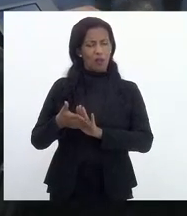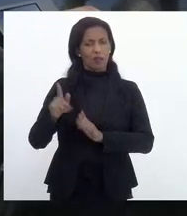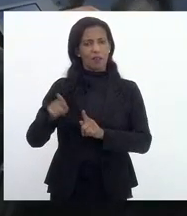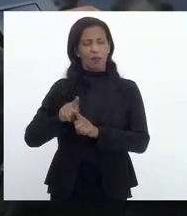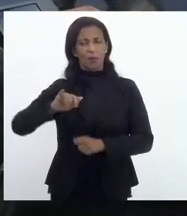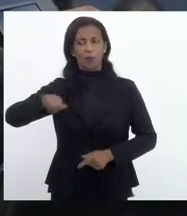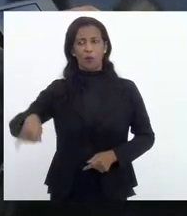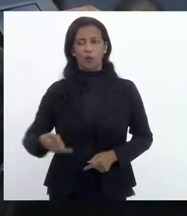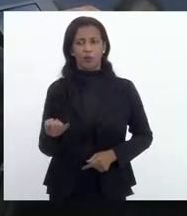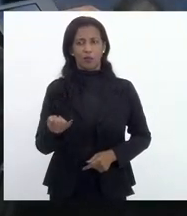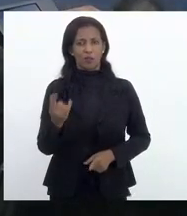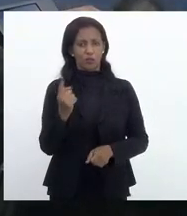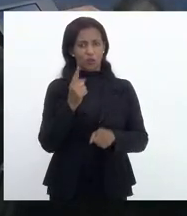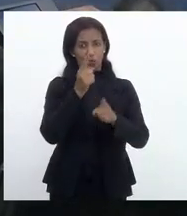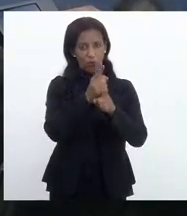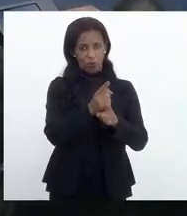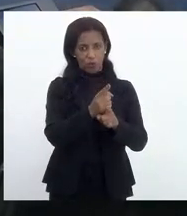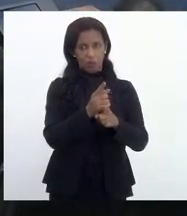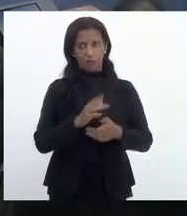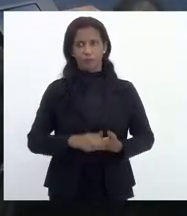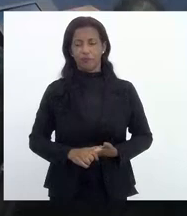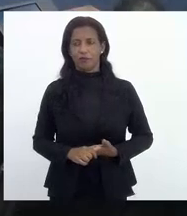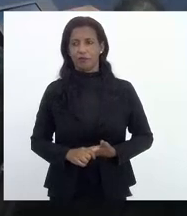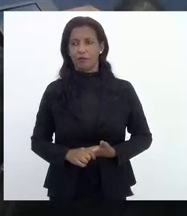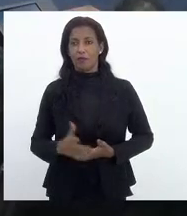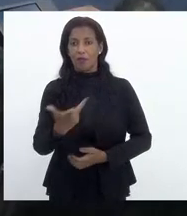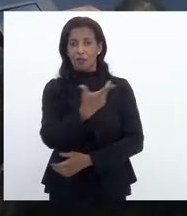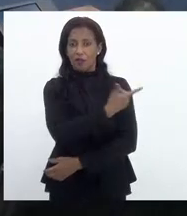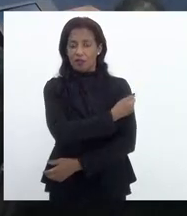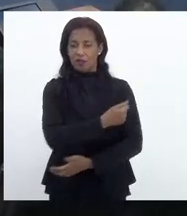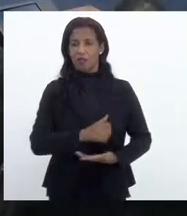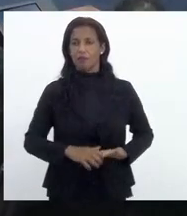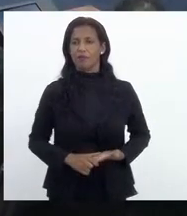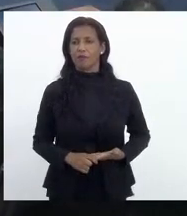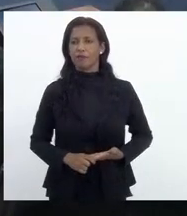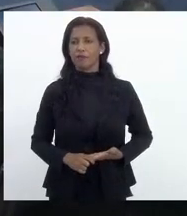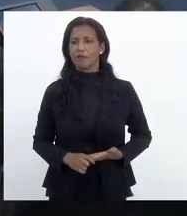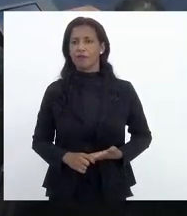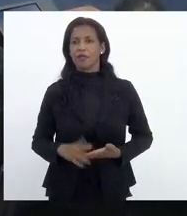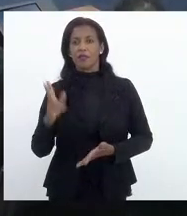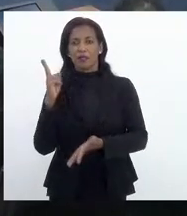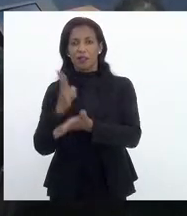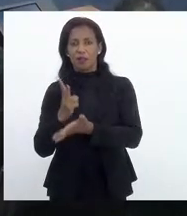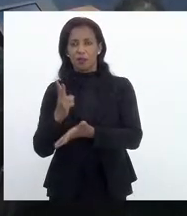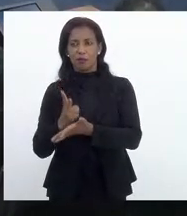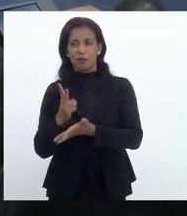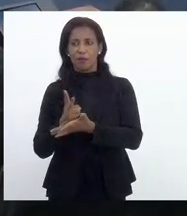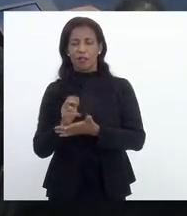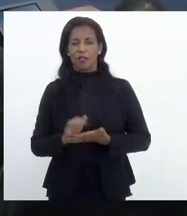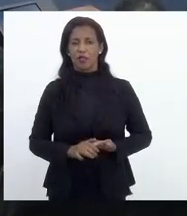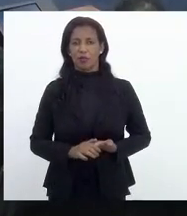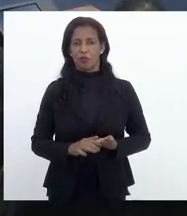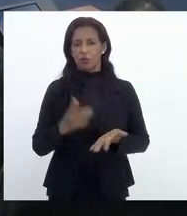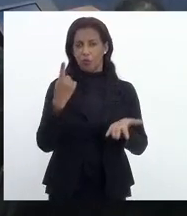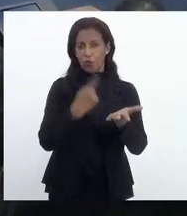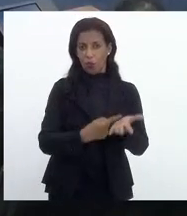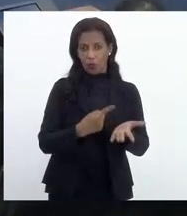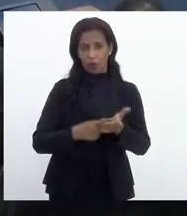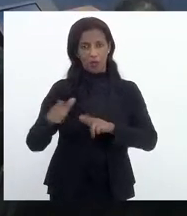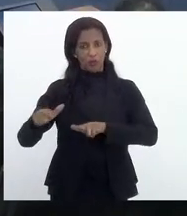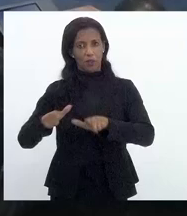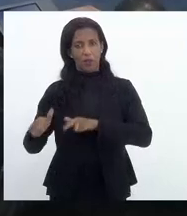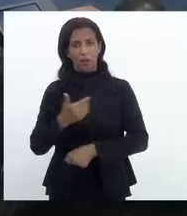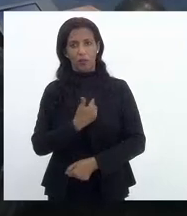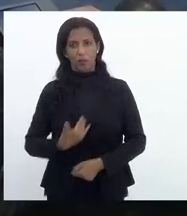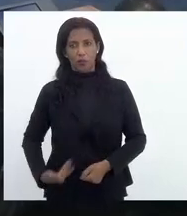possibilidade de encontrar a vacina hum Será mesmo que quando a gente compromete Servidor